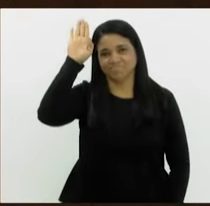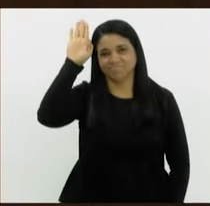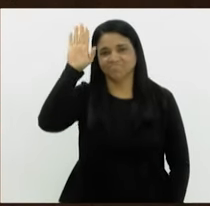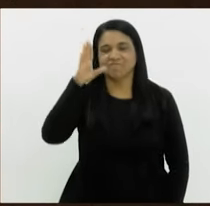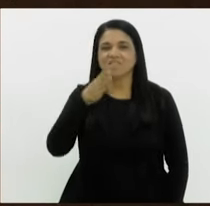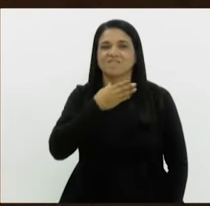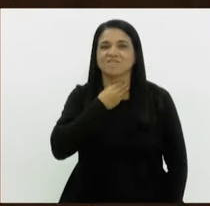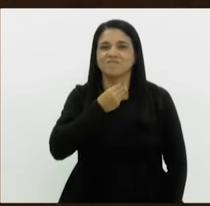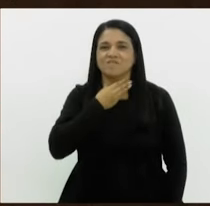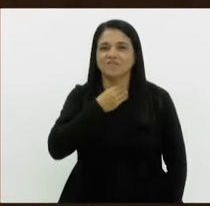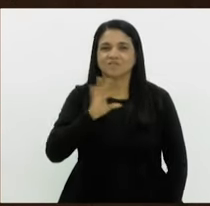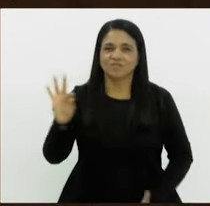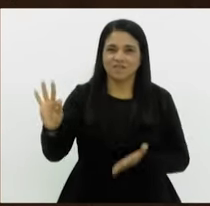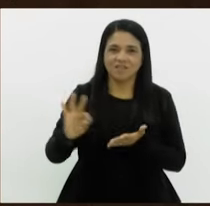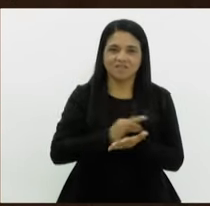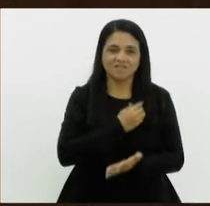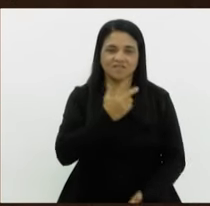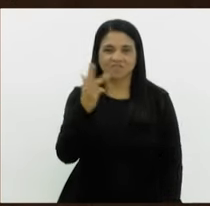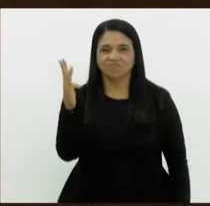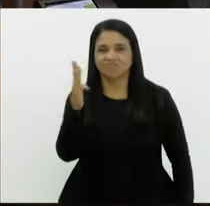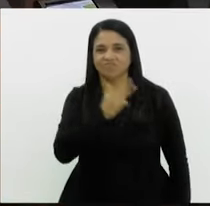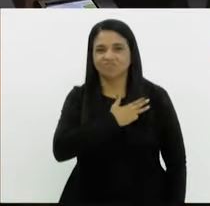Assinado Lula da Silva.